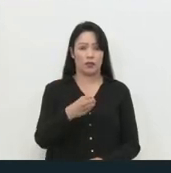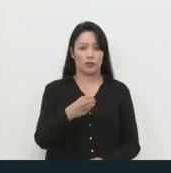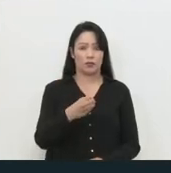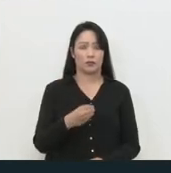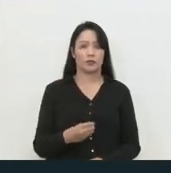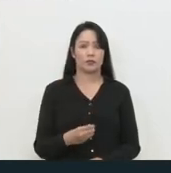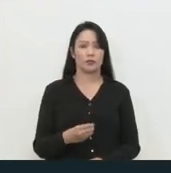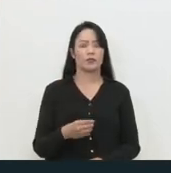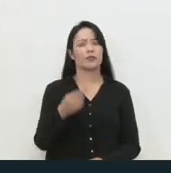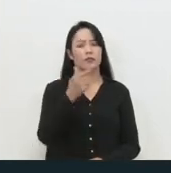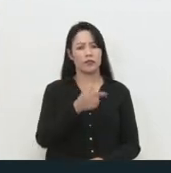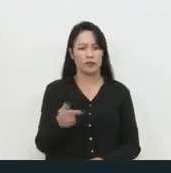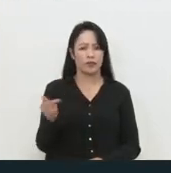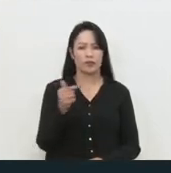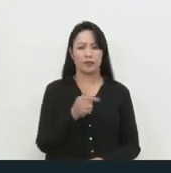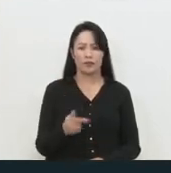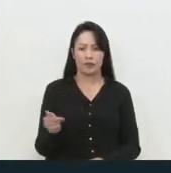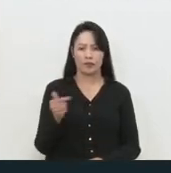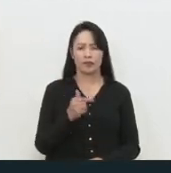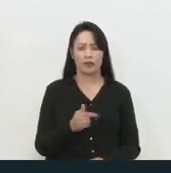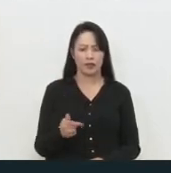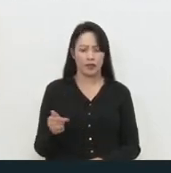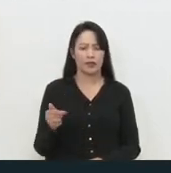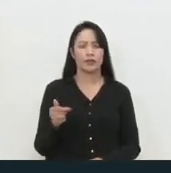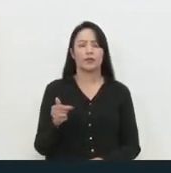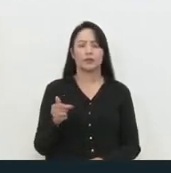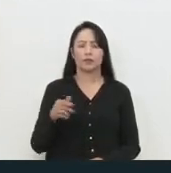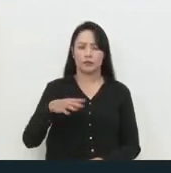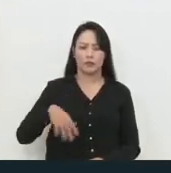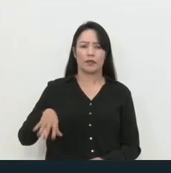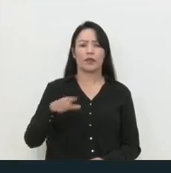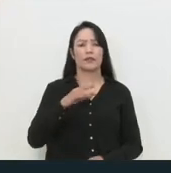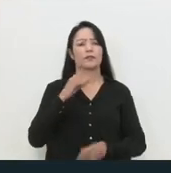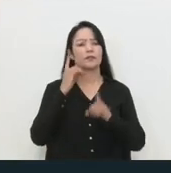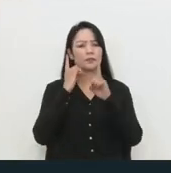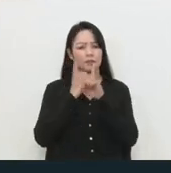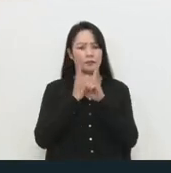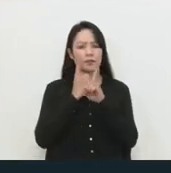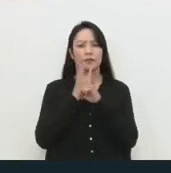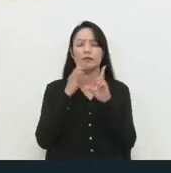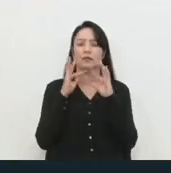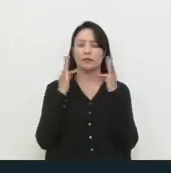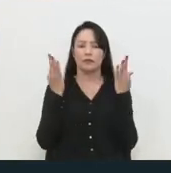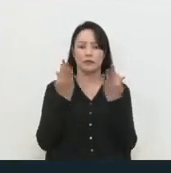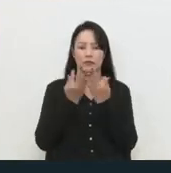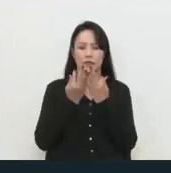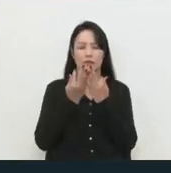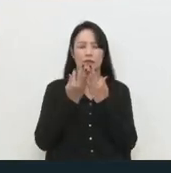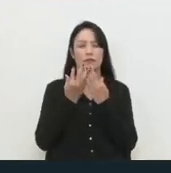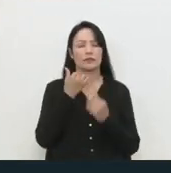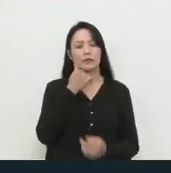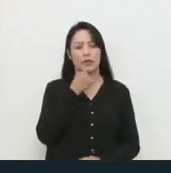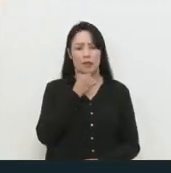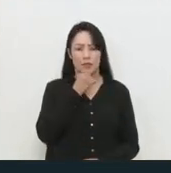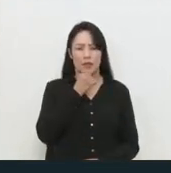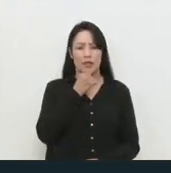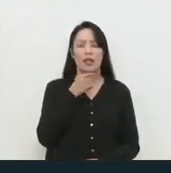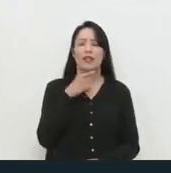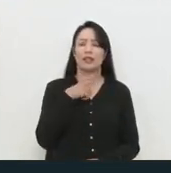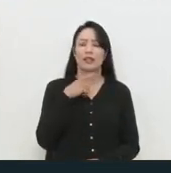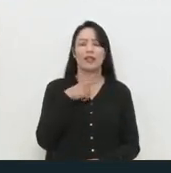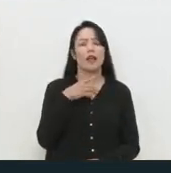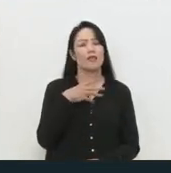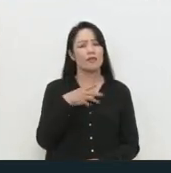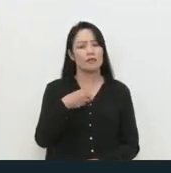toda semana nós nos deparamos com famílias de mães que tem muitos filhos